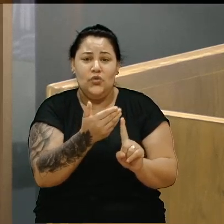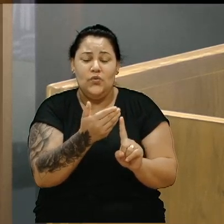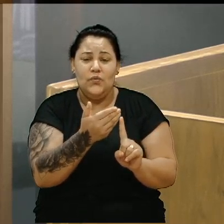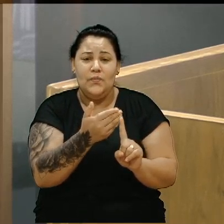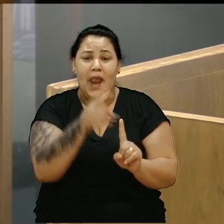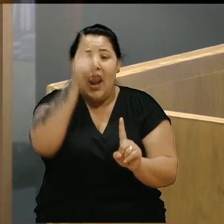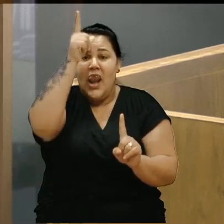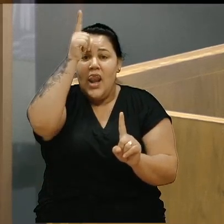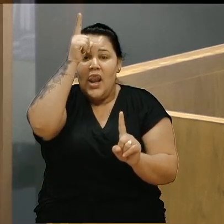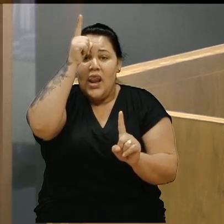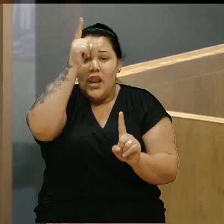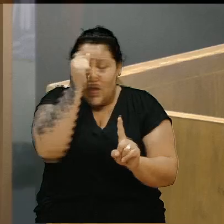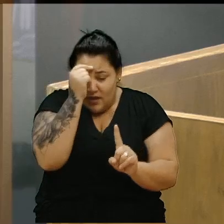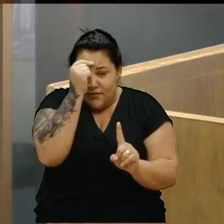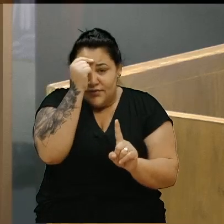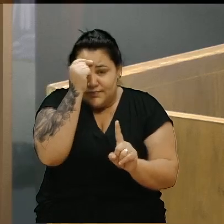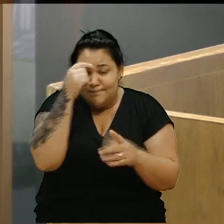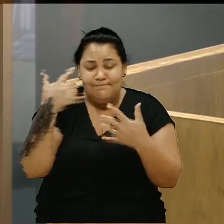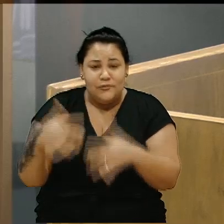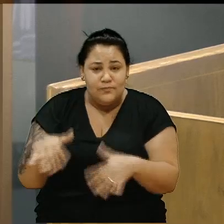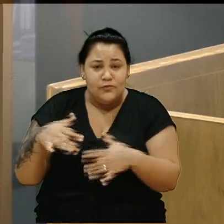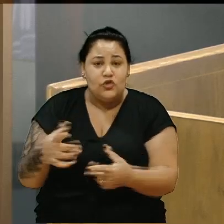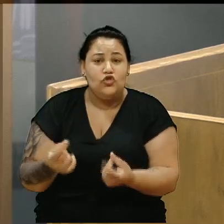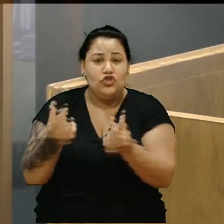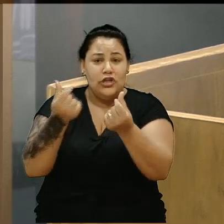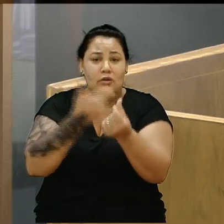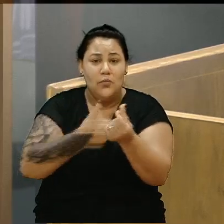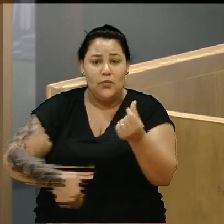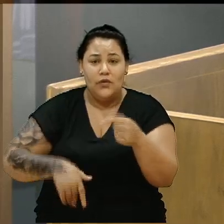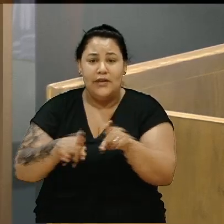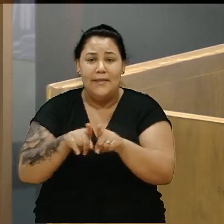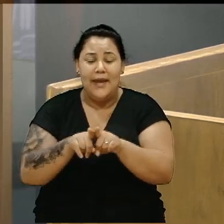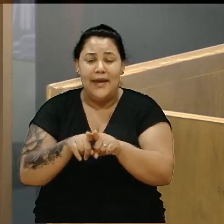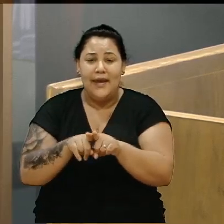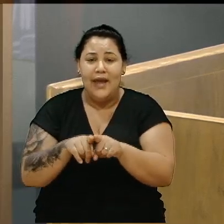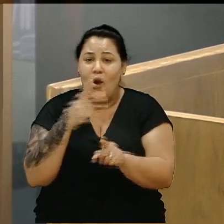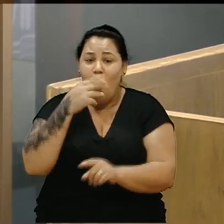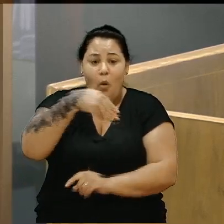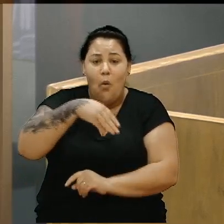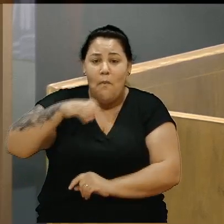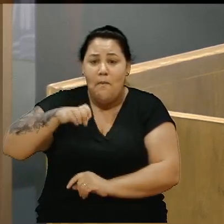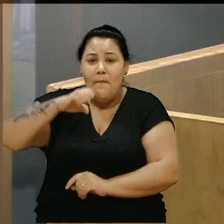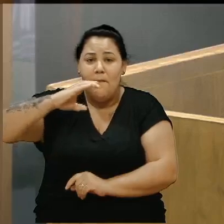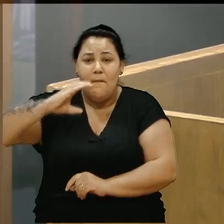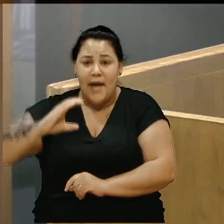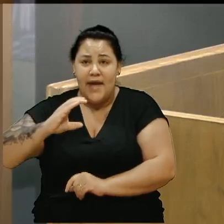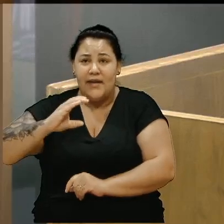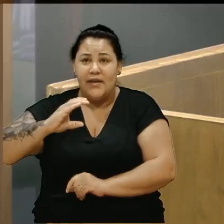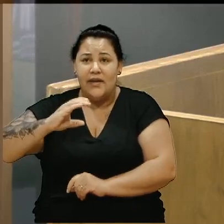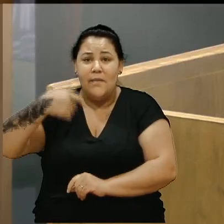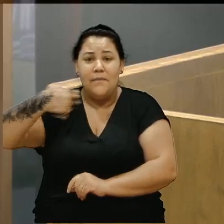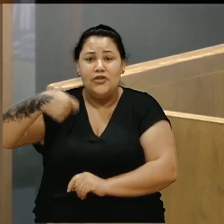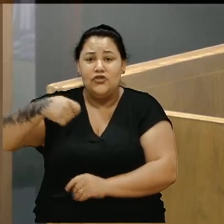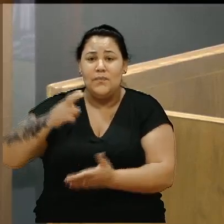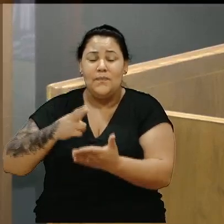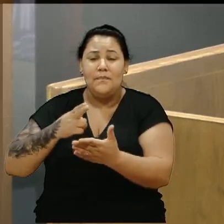pública e, ao mesmo tempo, o MEC forçando que se crie quadro de provimento